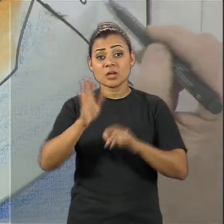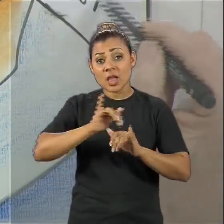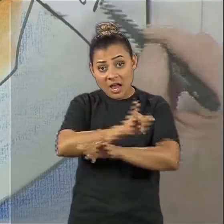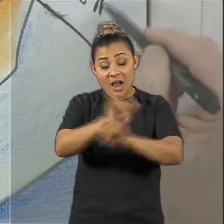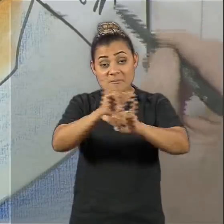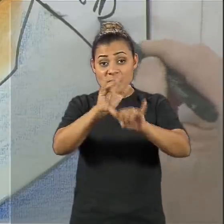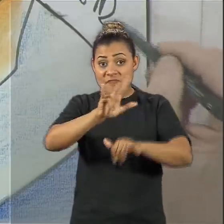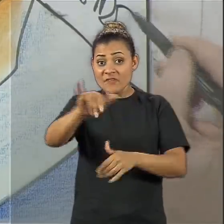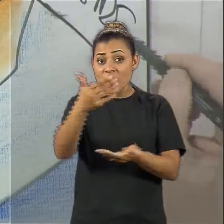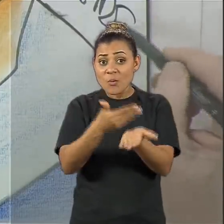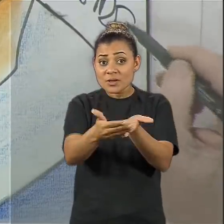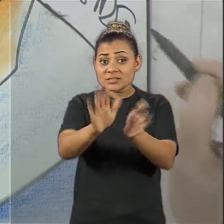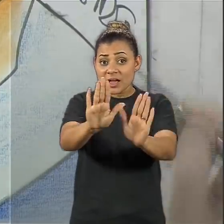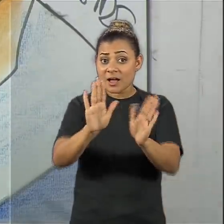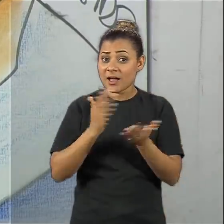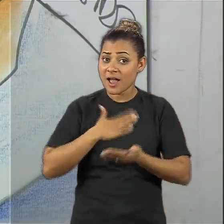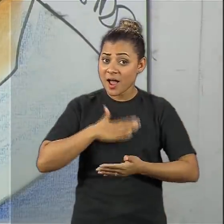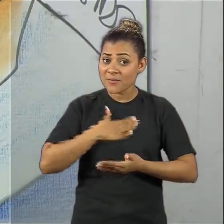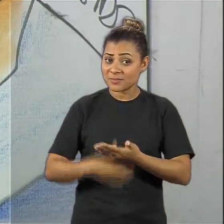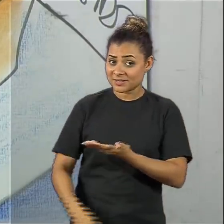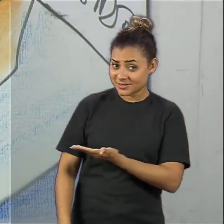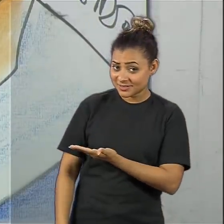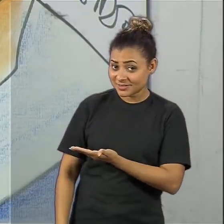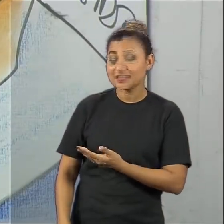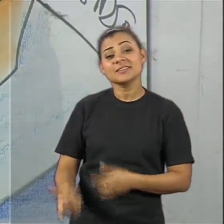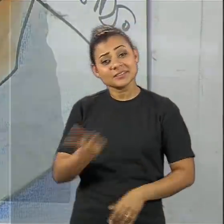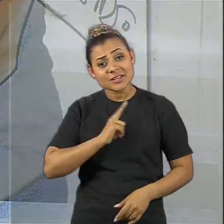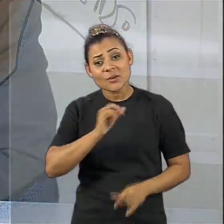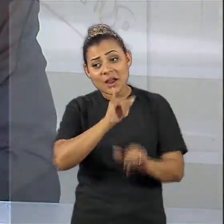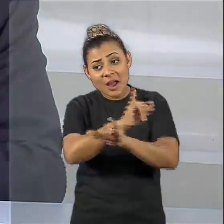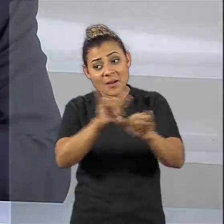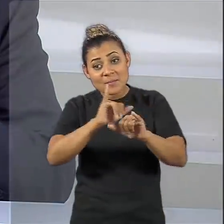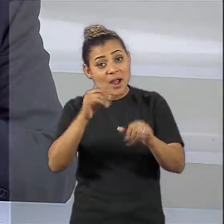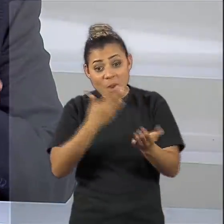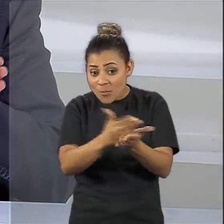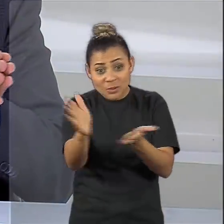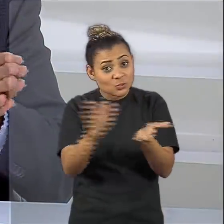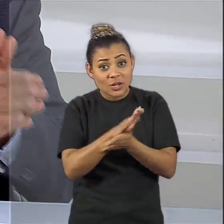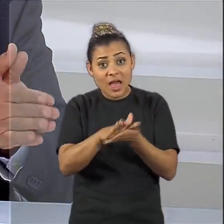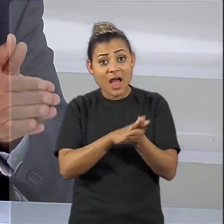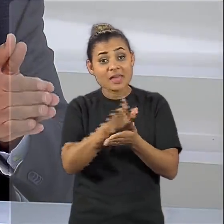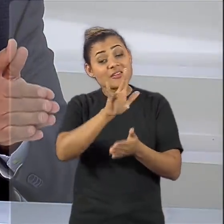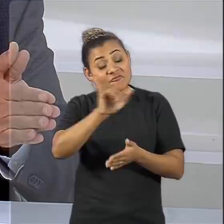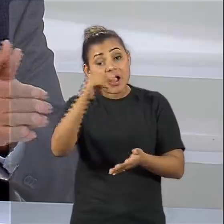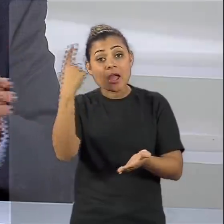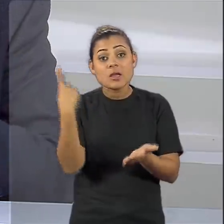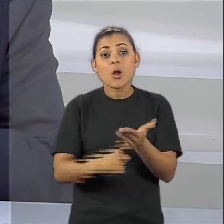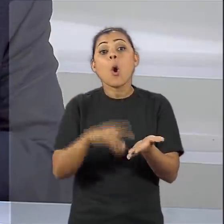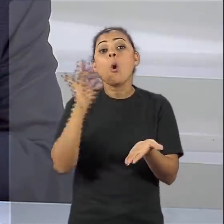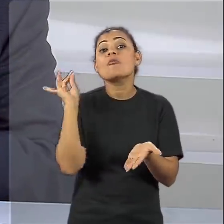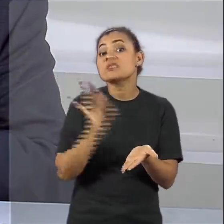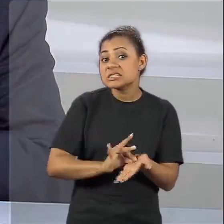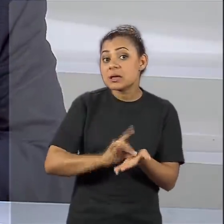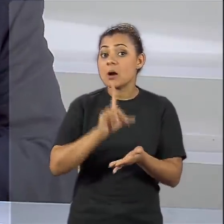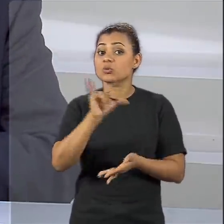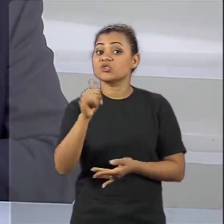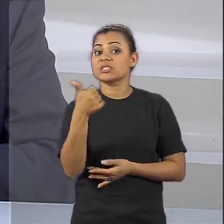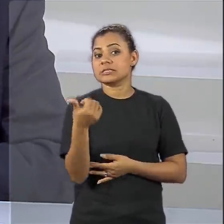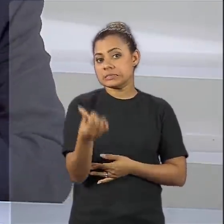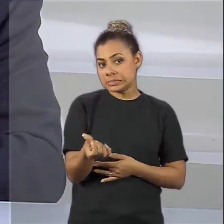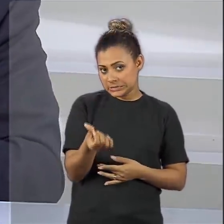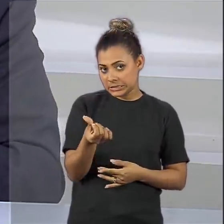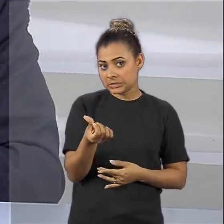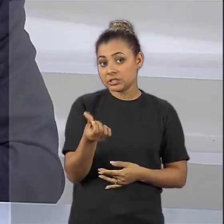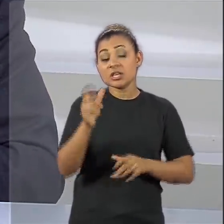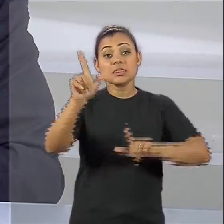começar. Claro que a Cida tem razão, mas a campanha não começou. A campanha vai começar oficialmente dia 16, né? E